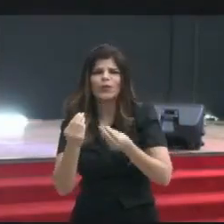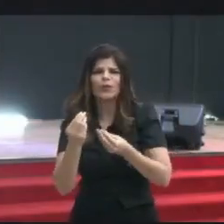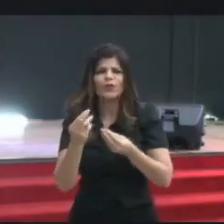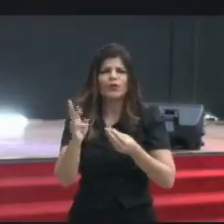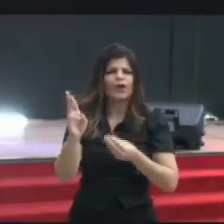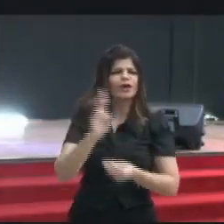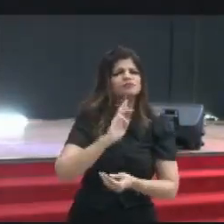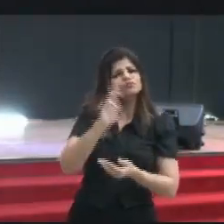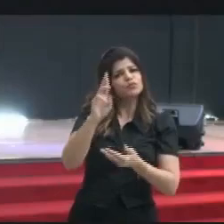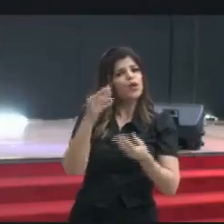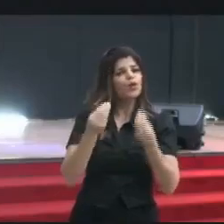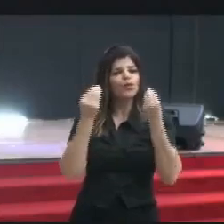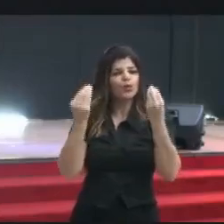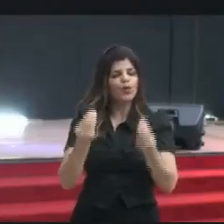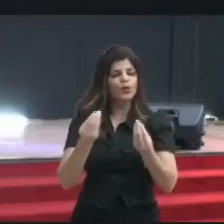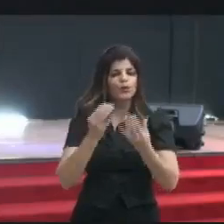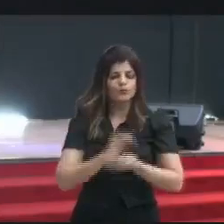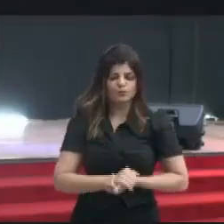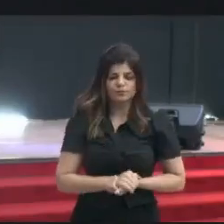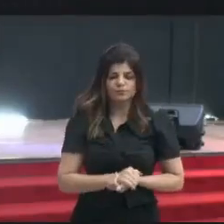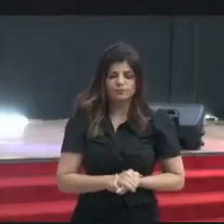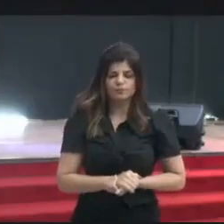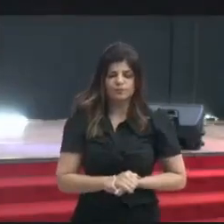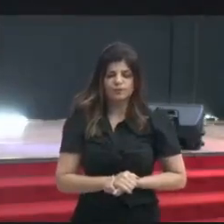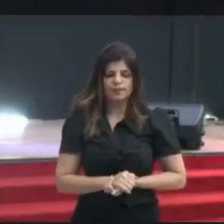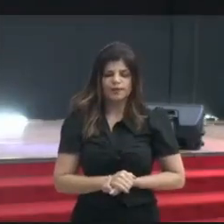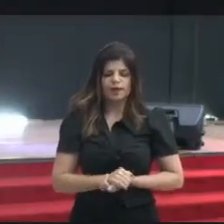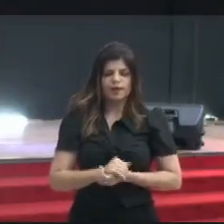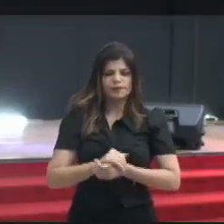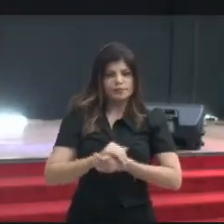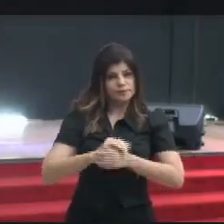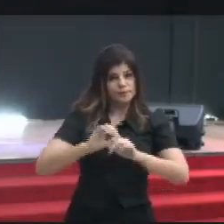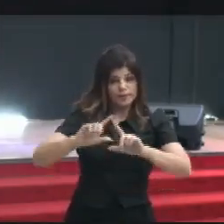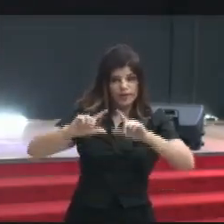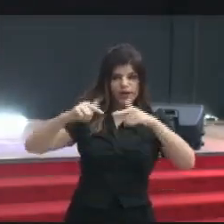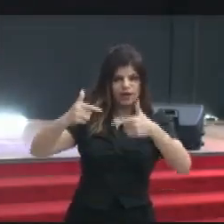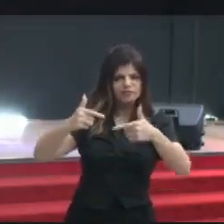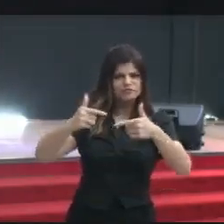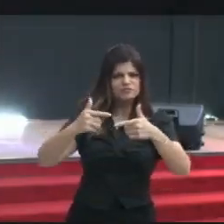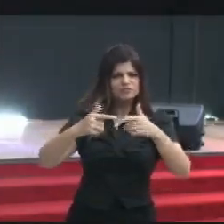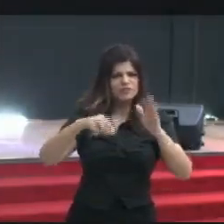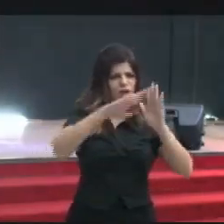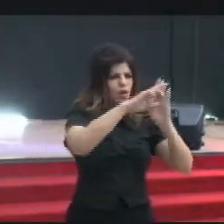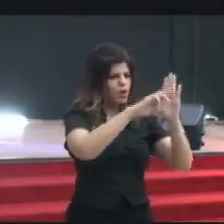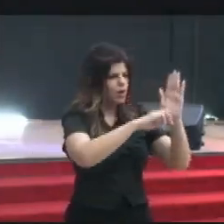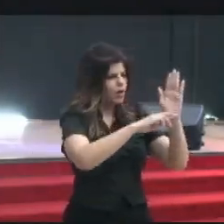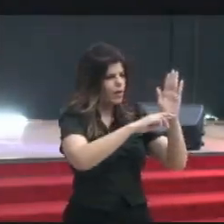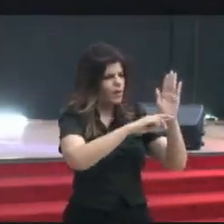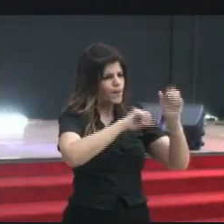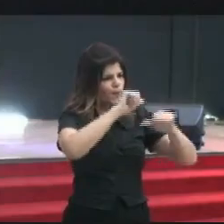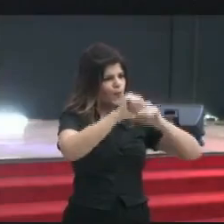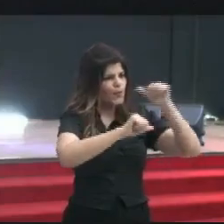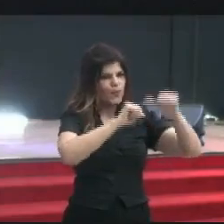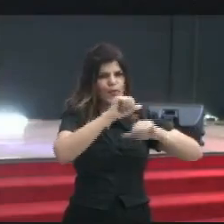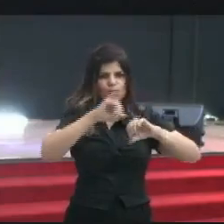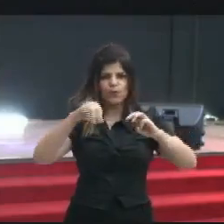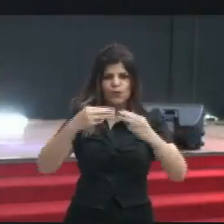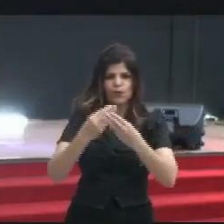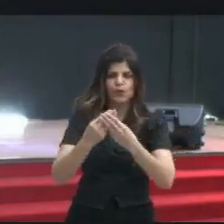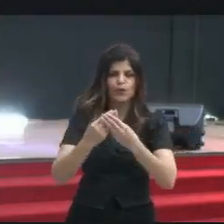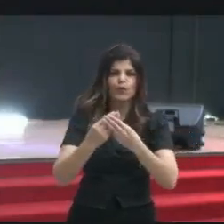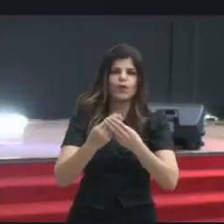disso? O que esta ação de quebrar a tradição judaica gerou para a